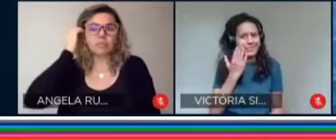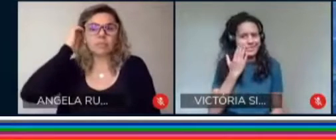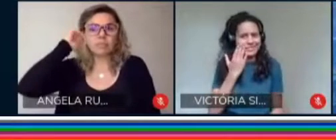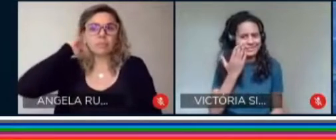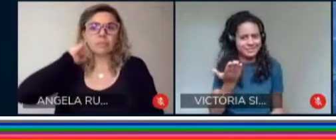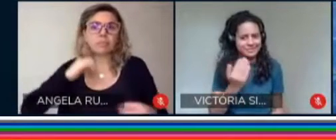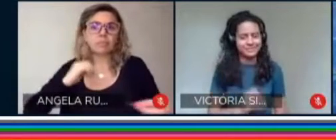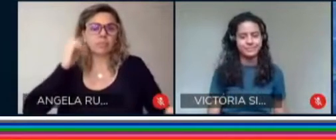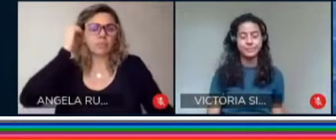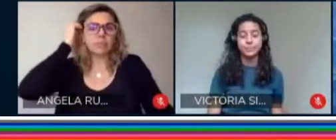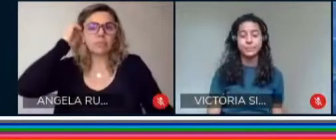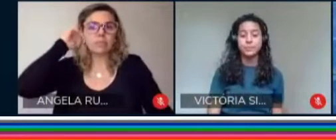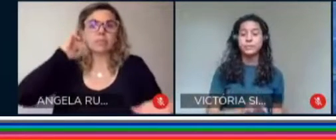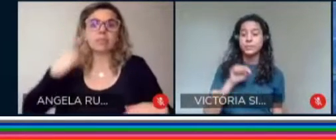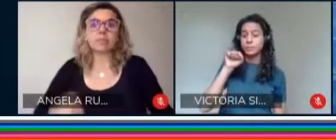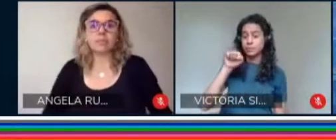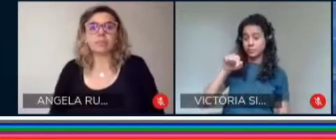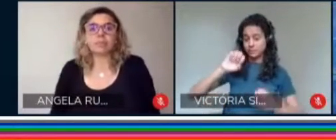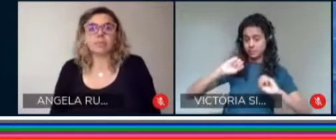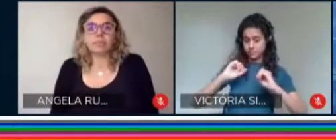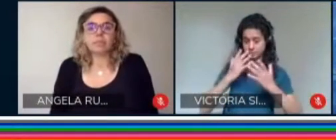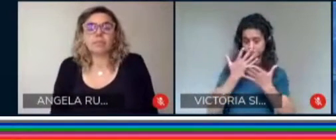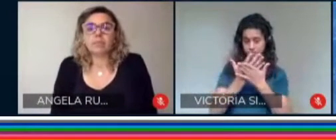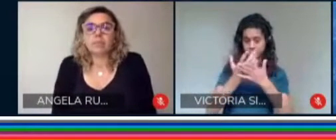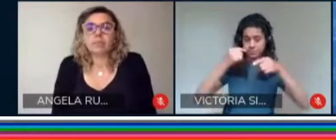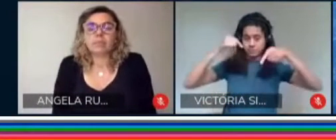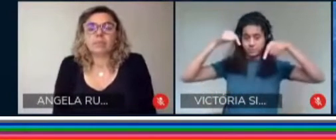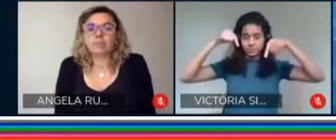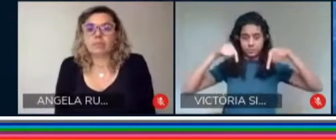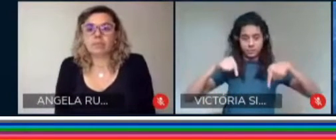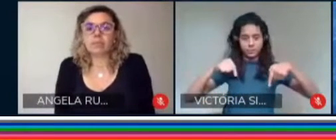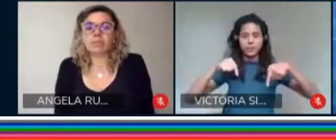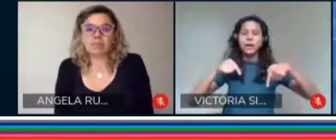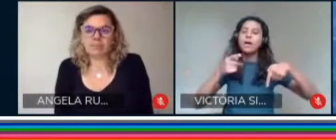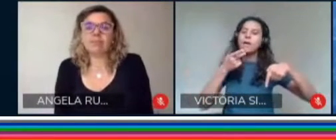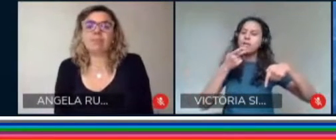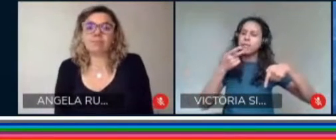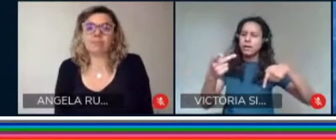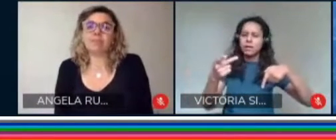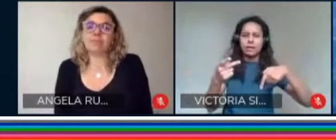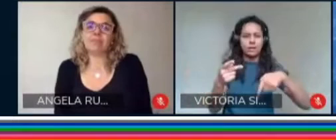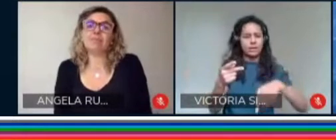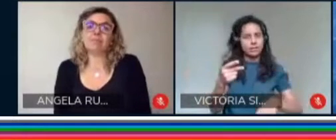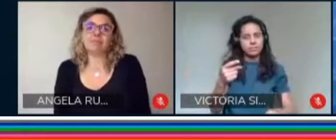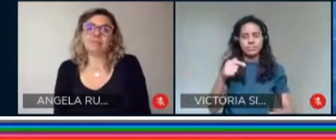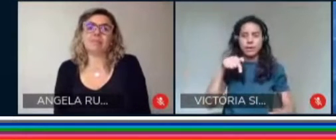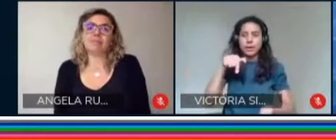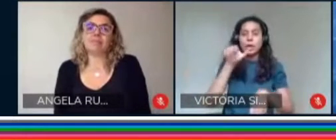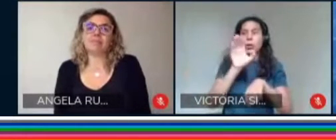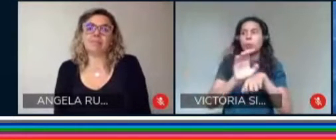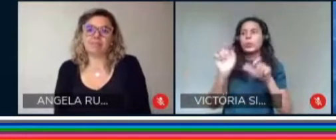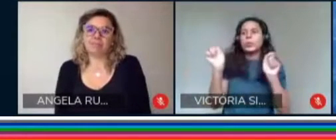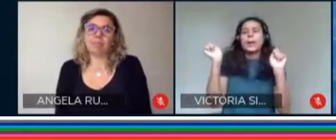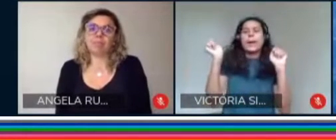Aqui, eu falei para vocês que nada disso deve substituir uma boa orientação, né?